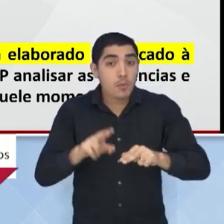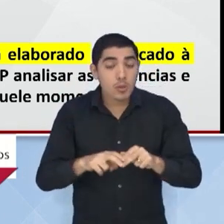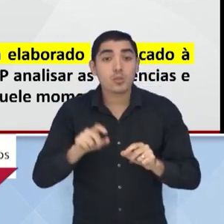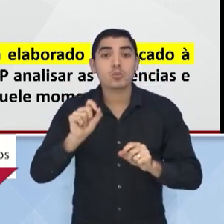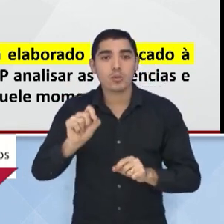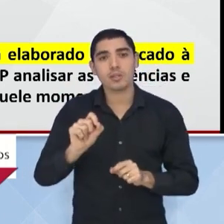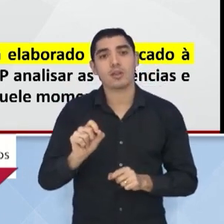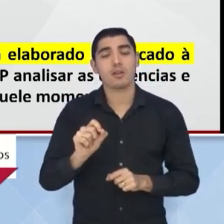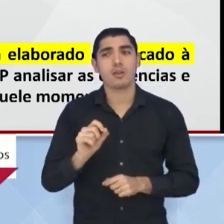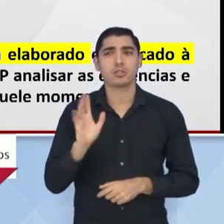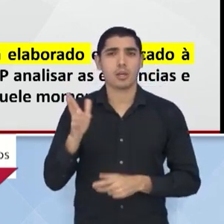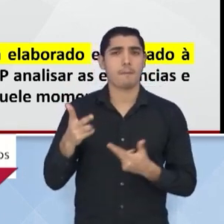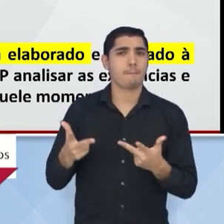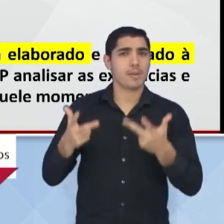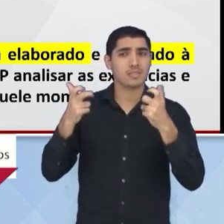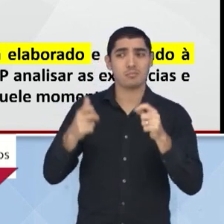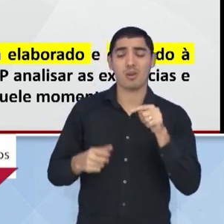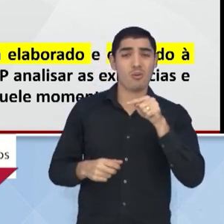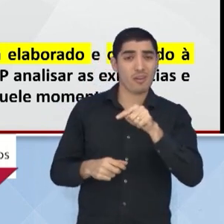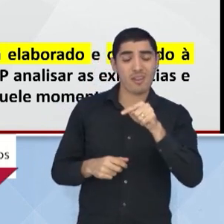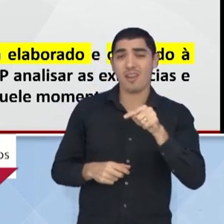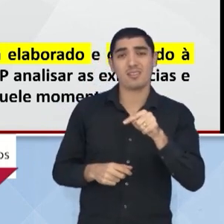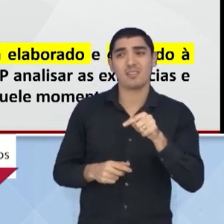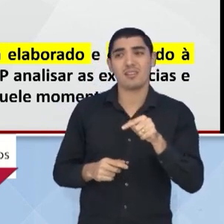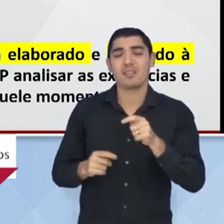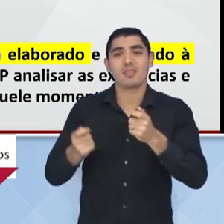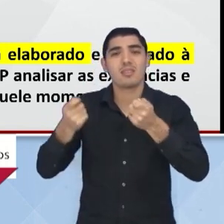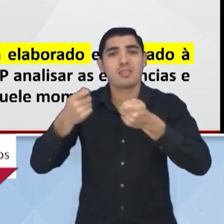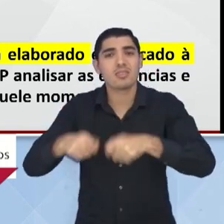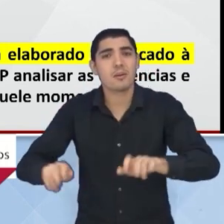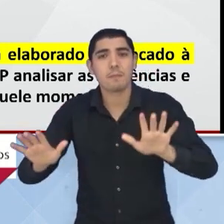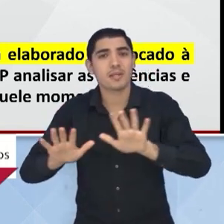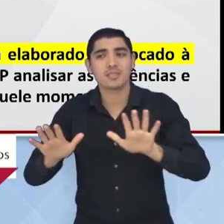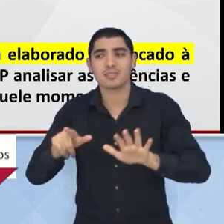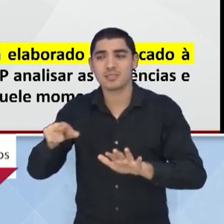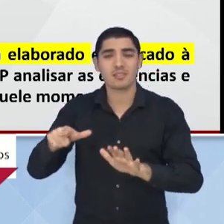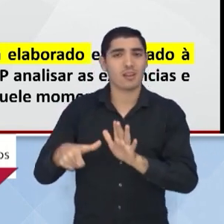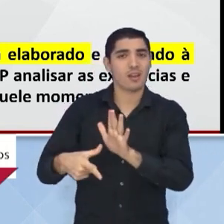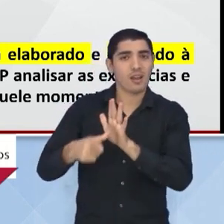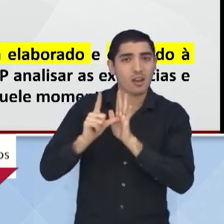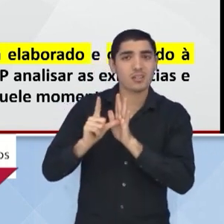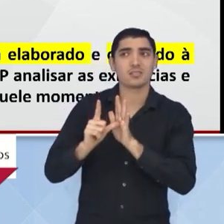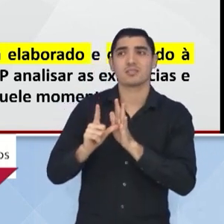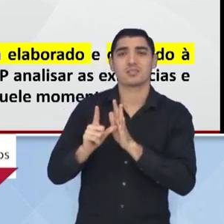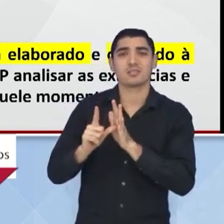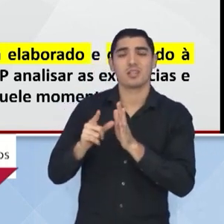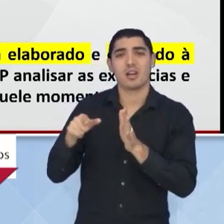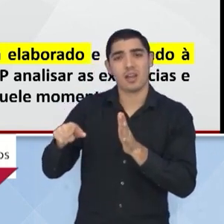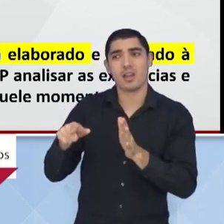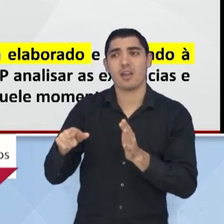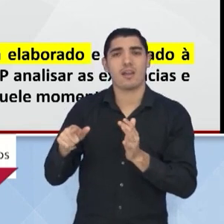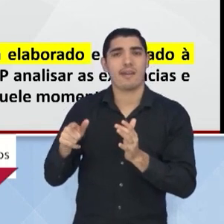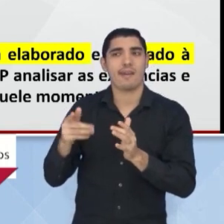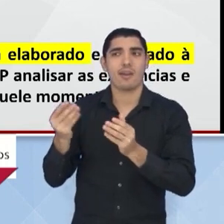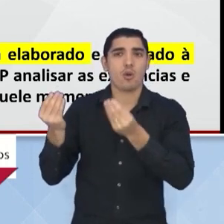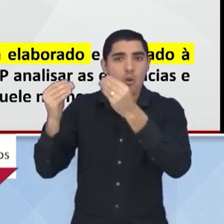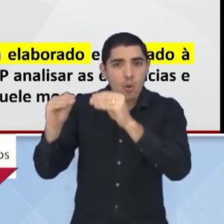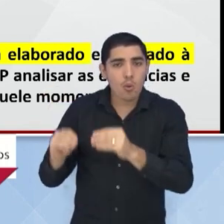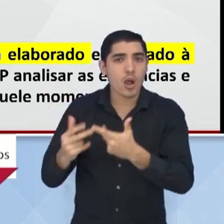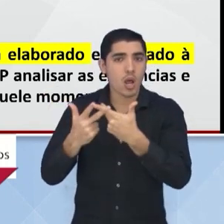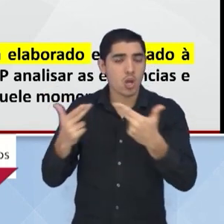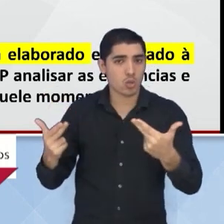que não caberia intervenção naquele momento então vejam só um estudo técnico preliminar bem elaborado de acordo com a